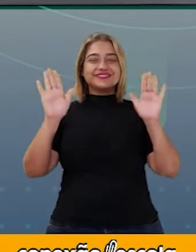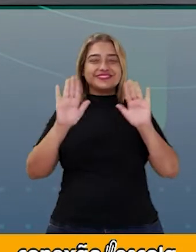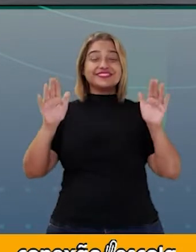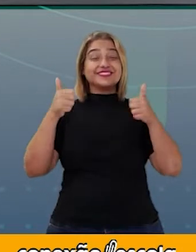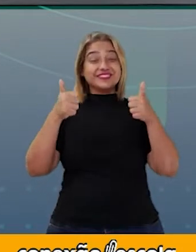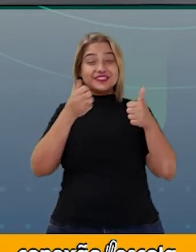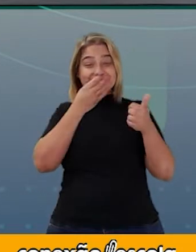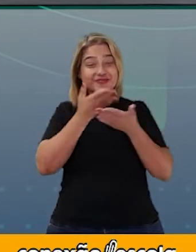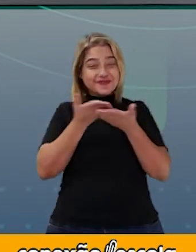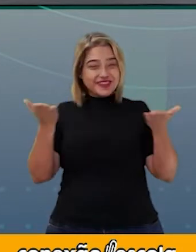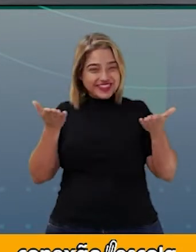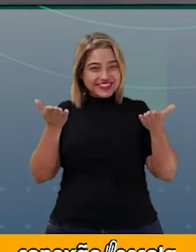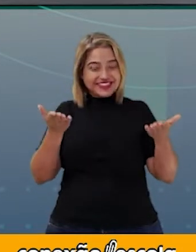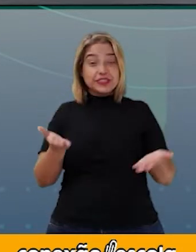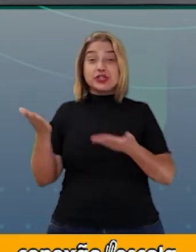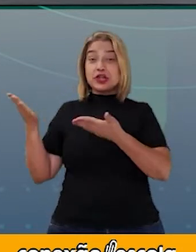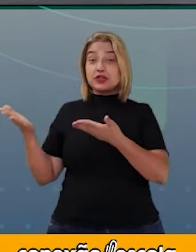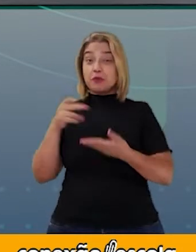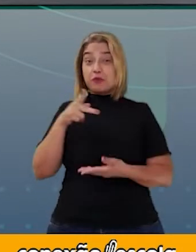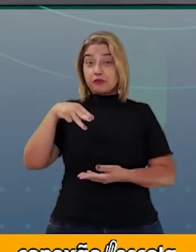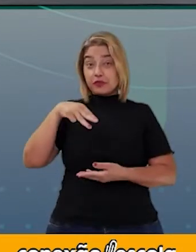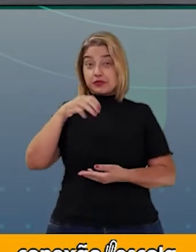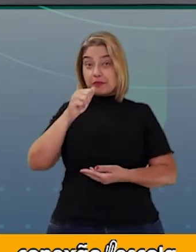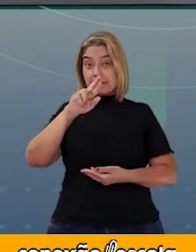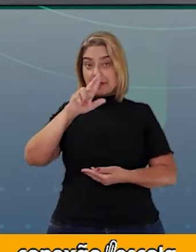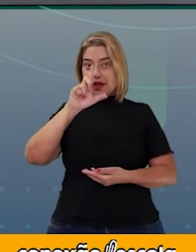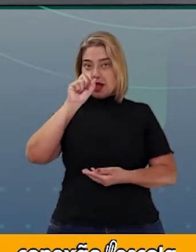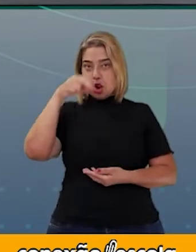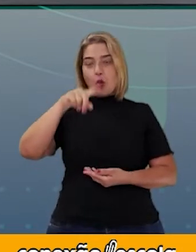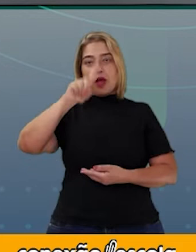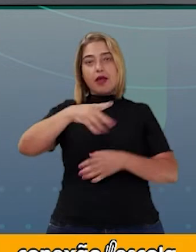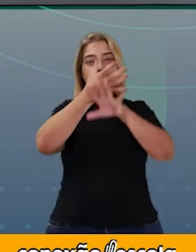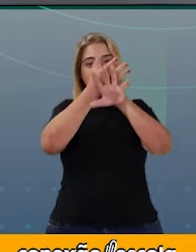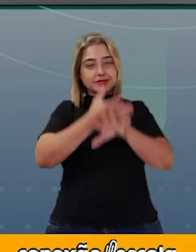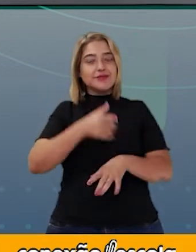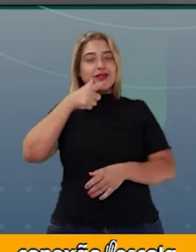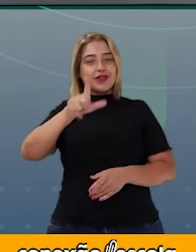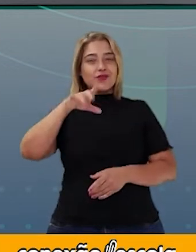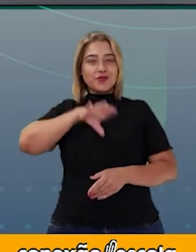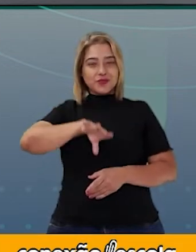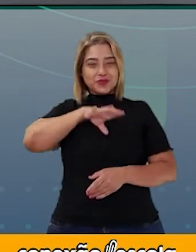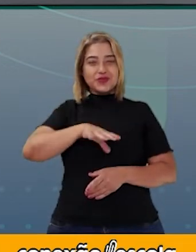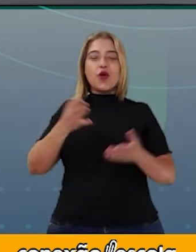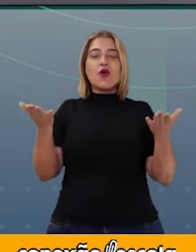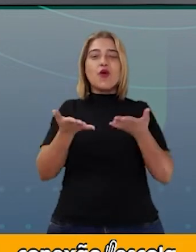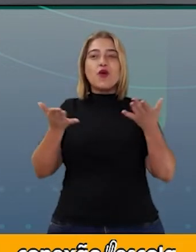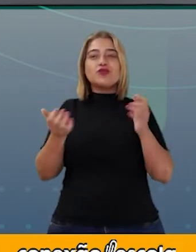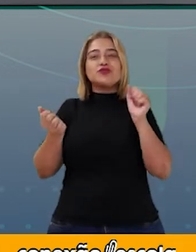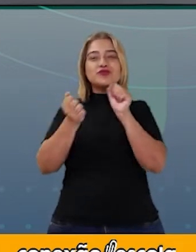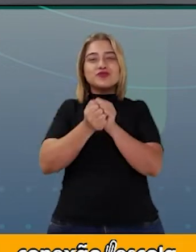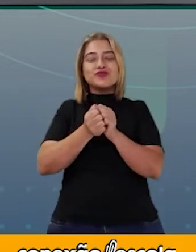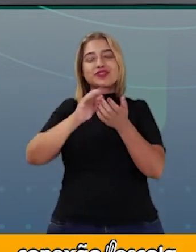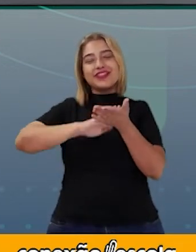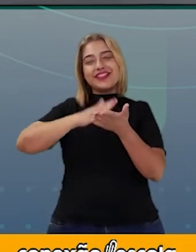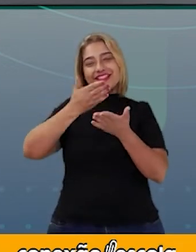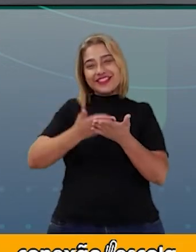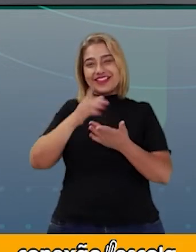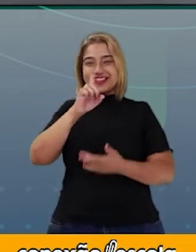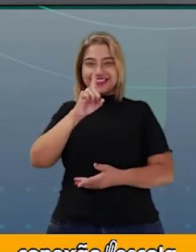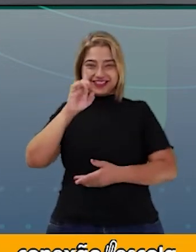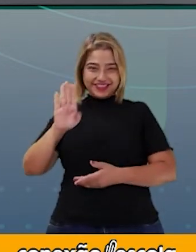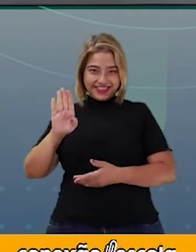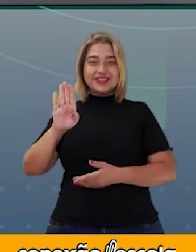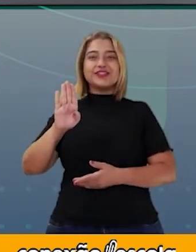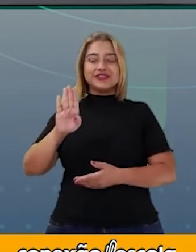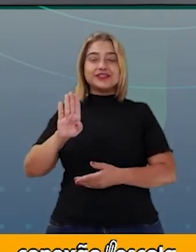Olá, pessoal, tudo bem com vocês? Eu sou o professor Marlon, professor de língua portuguesa. Estou hoje aqui na companhia da nossa queridíssima intérprete,